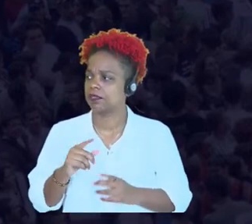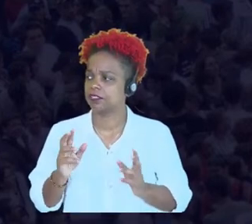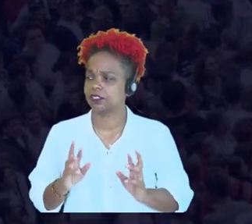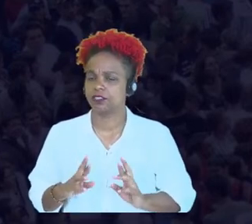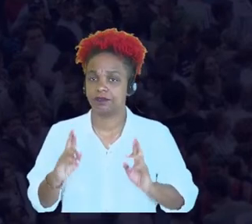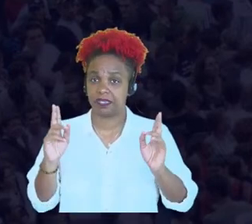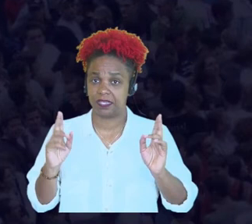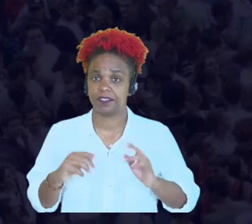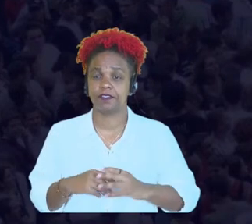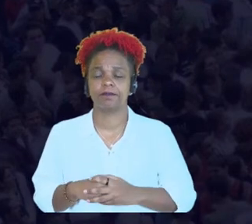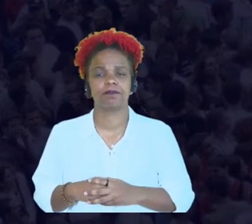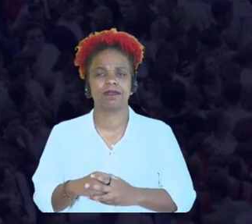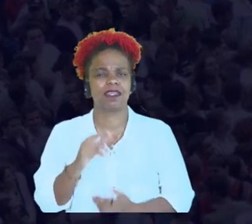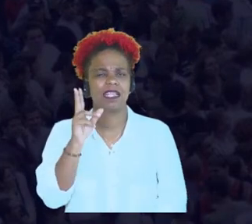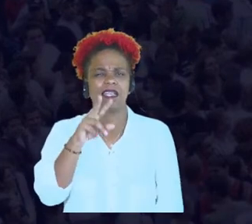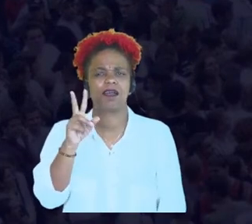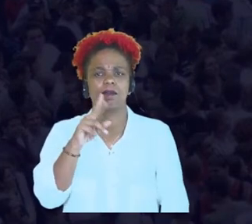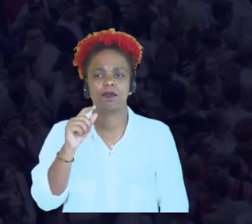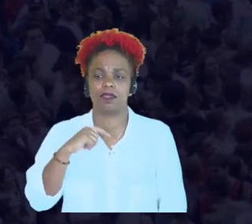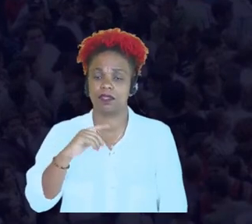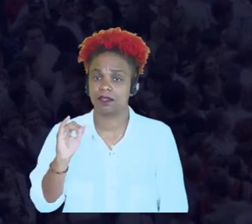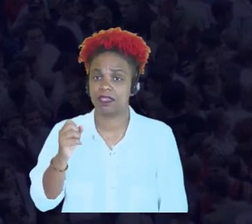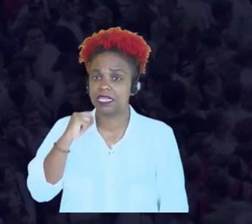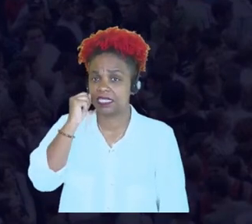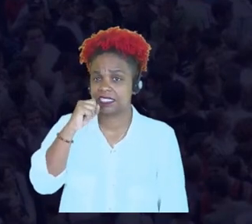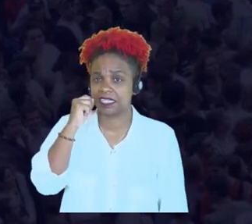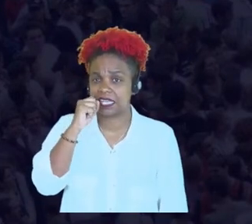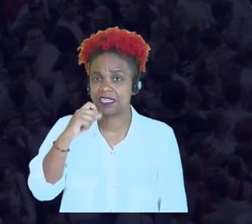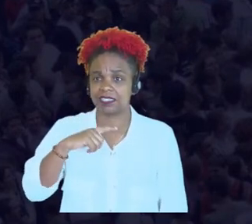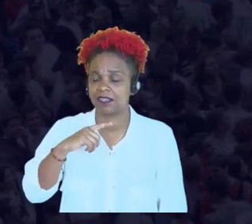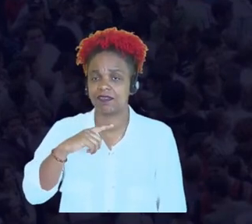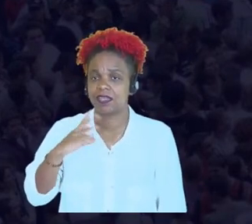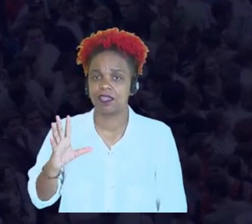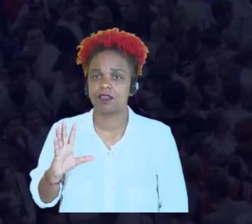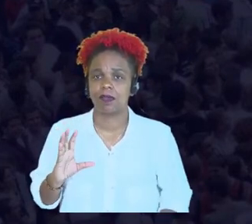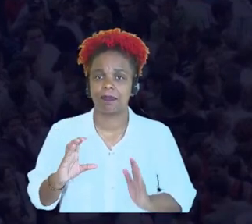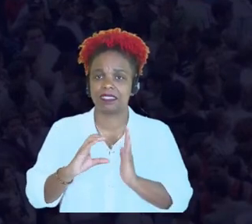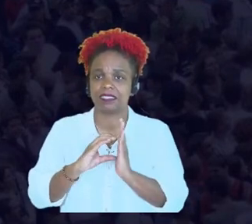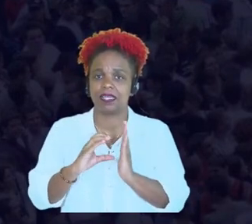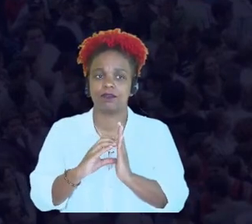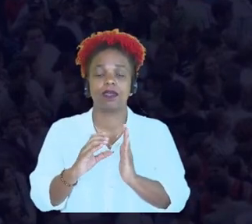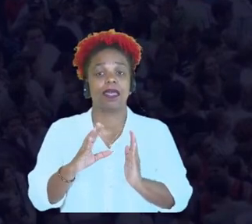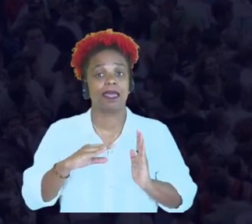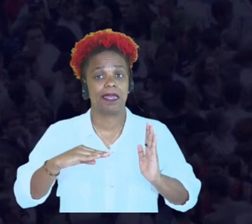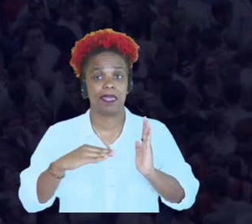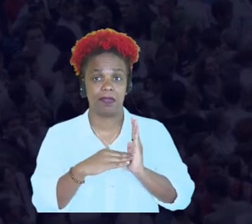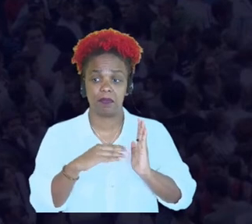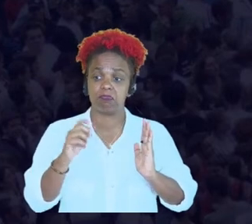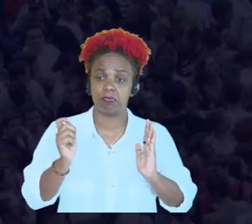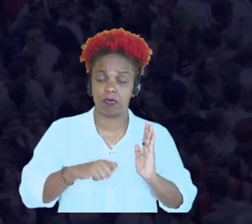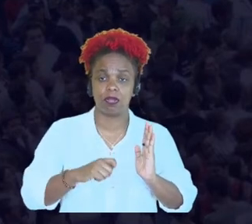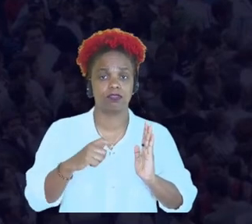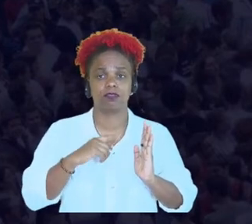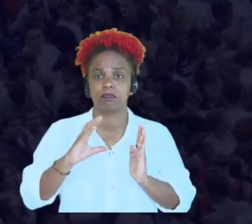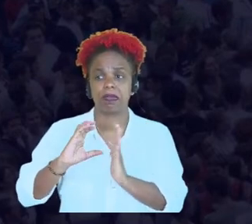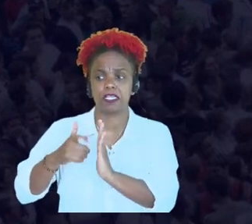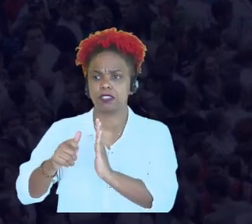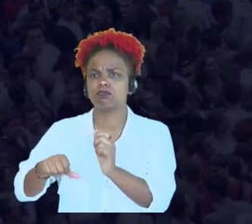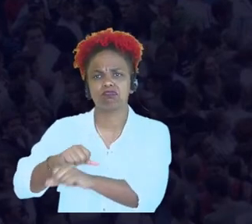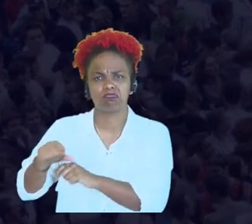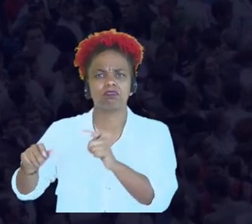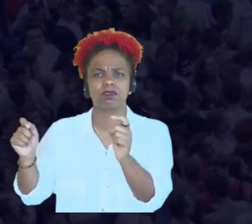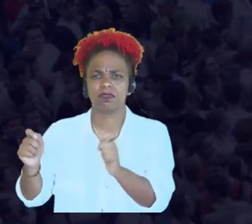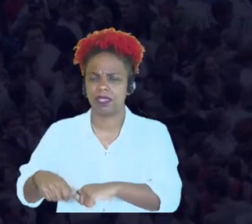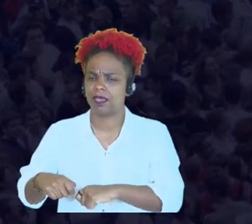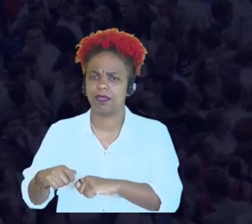diferente. Cabe lembrar que o Senado é um espaço muito menos partidário do que a Câmara. No Senado pode-se mudar de partido a qualquer momento,